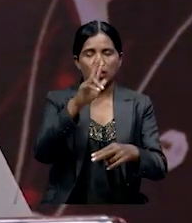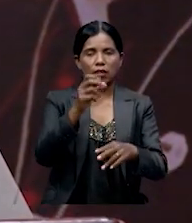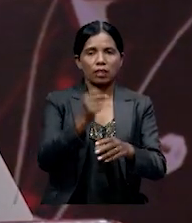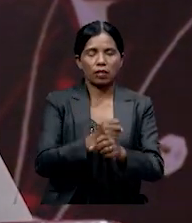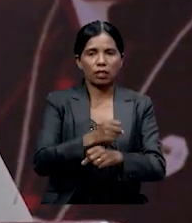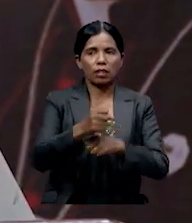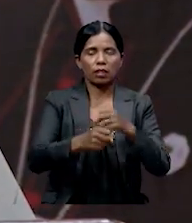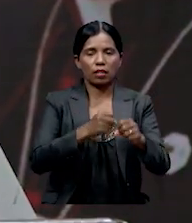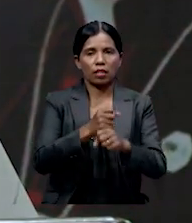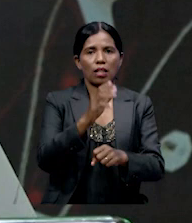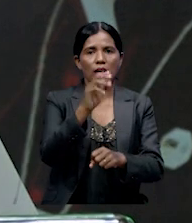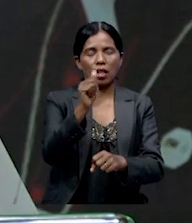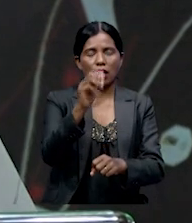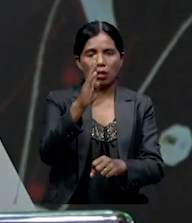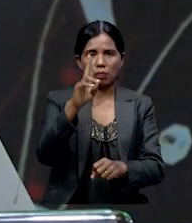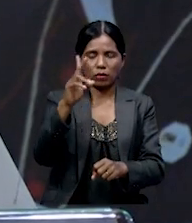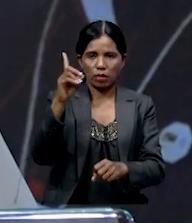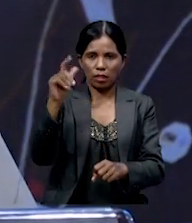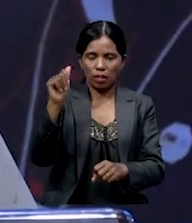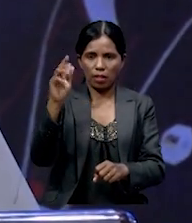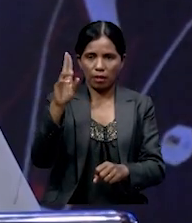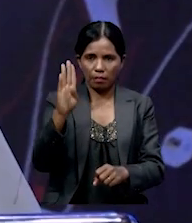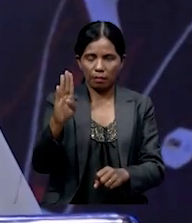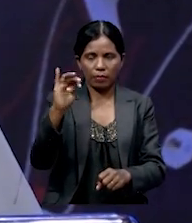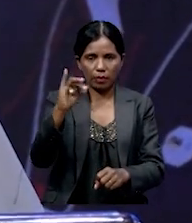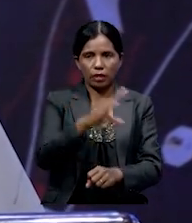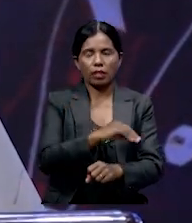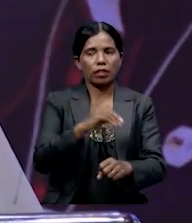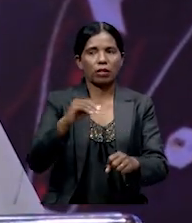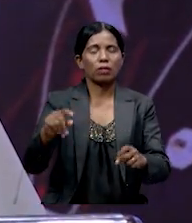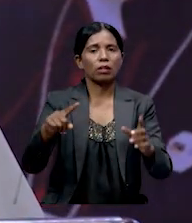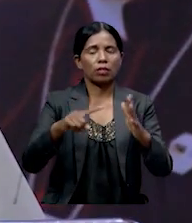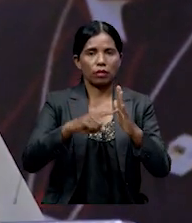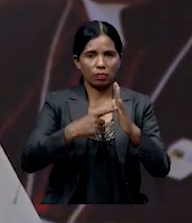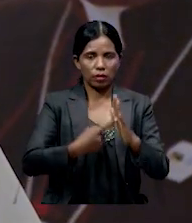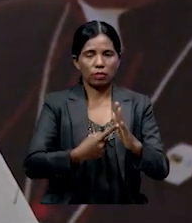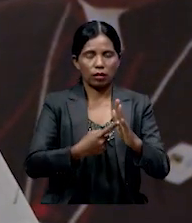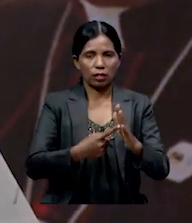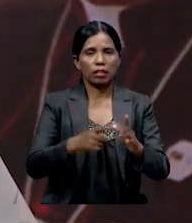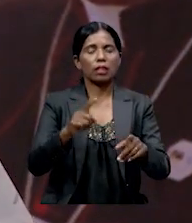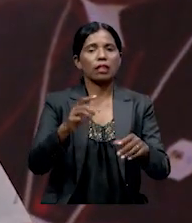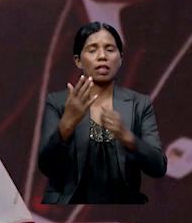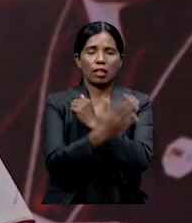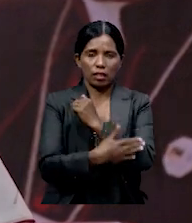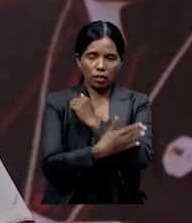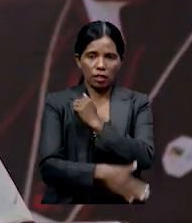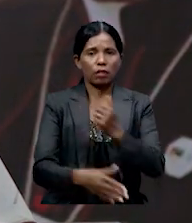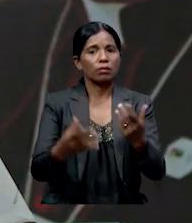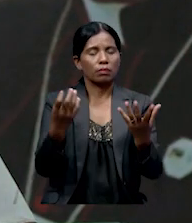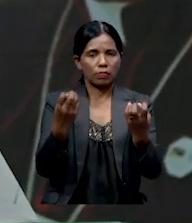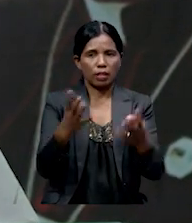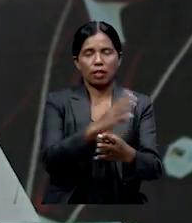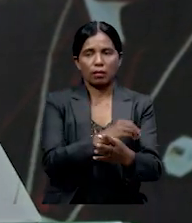Abu Dhabi, e que seja o início de muitos países onde